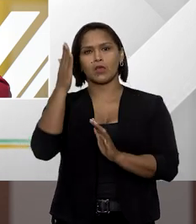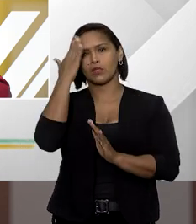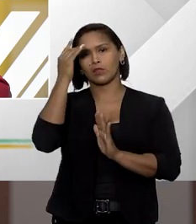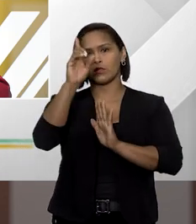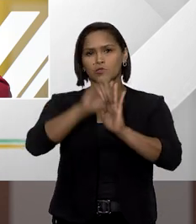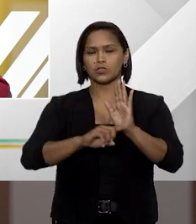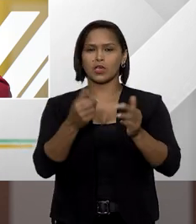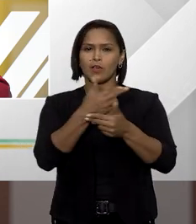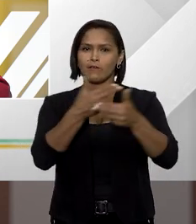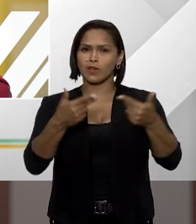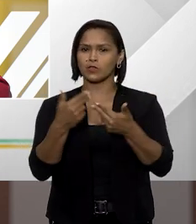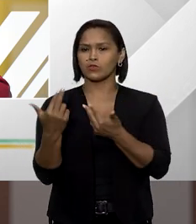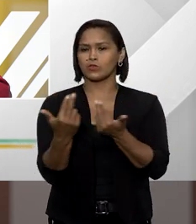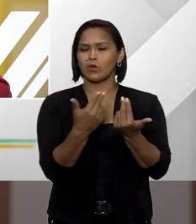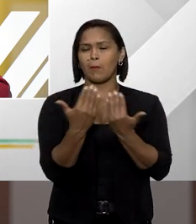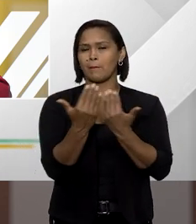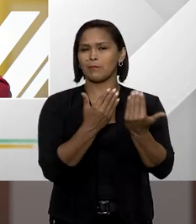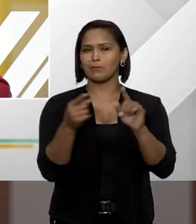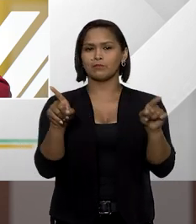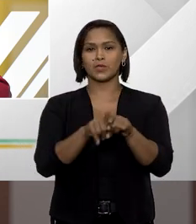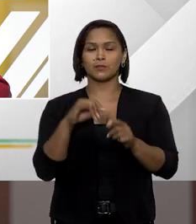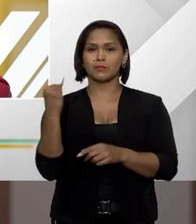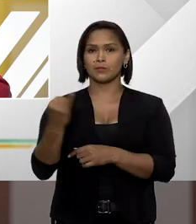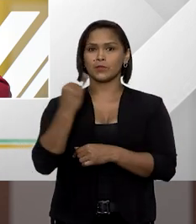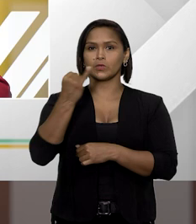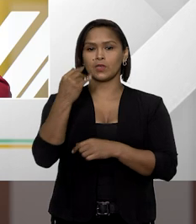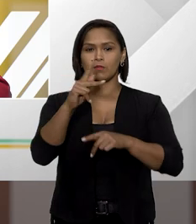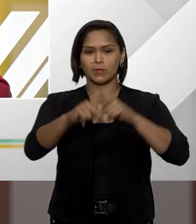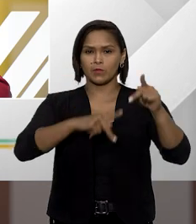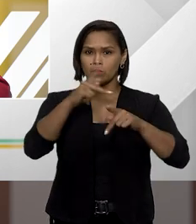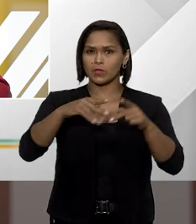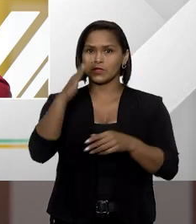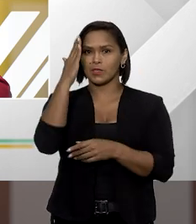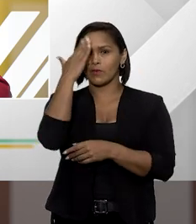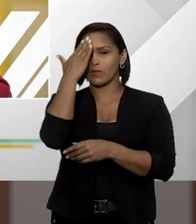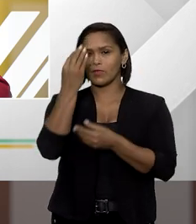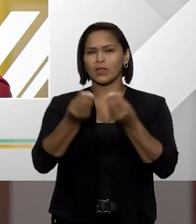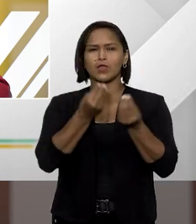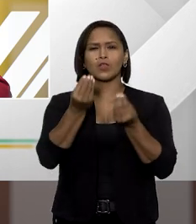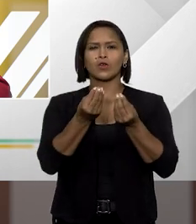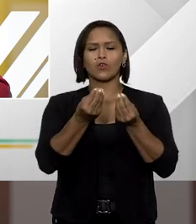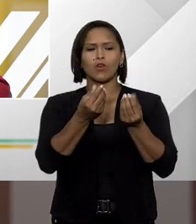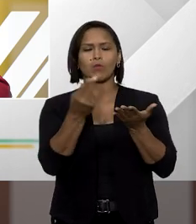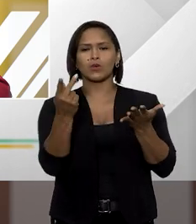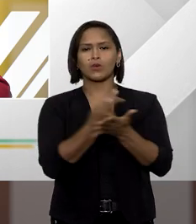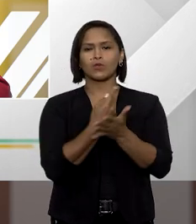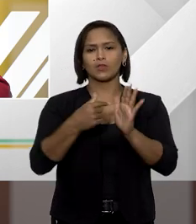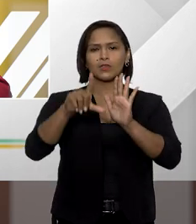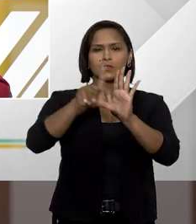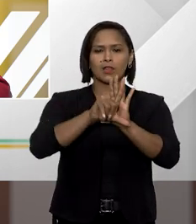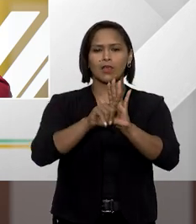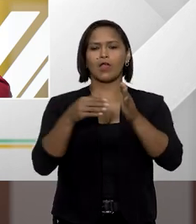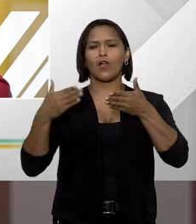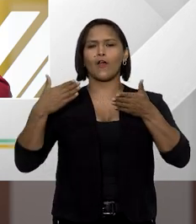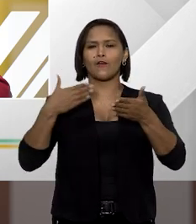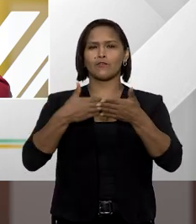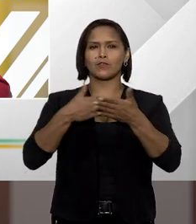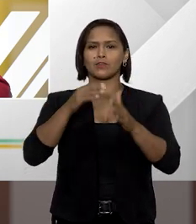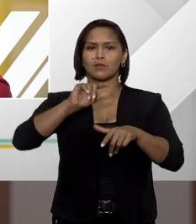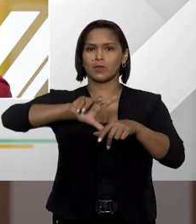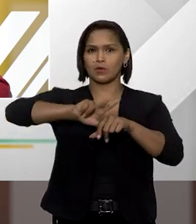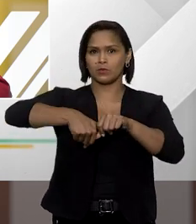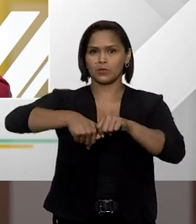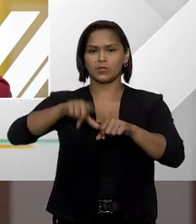e vários outros da mesma espécie são cruciais para que a população brasileira entenda como são os mecanismos legais, né, de enfrentamento da